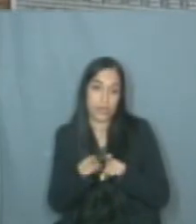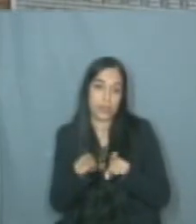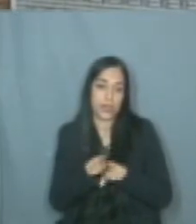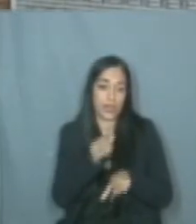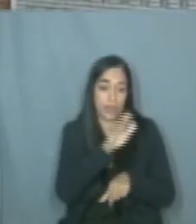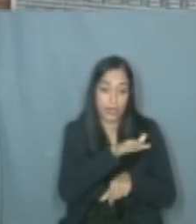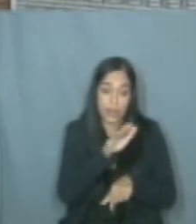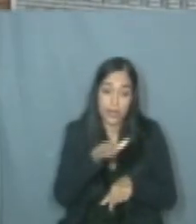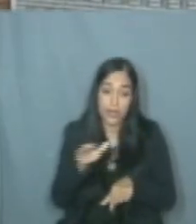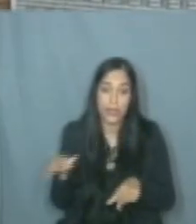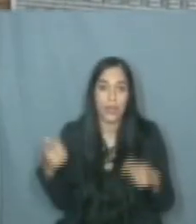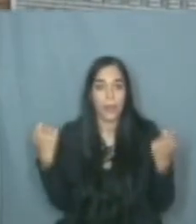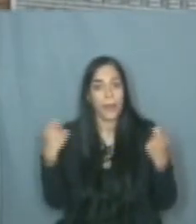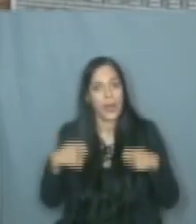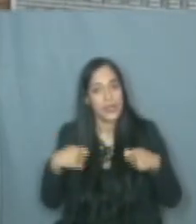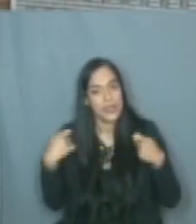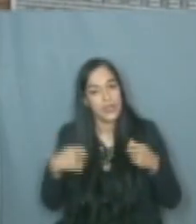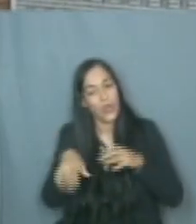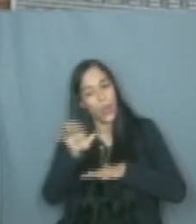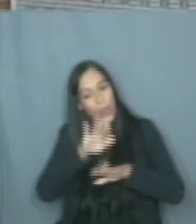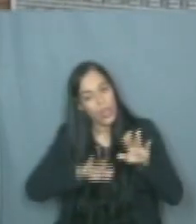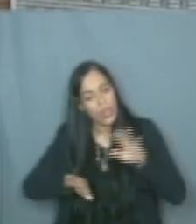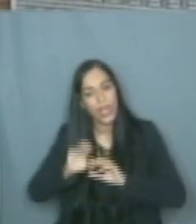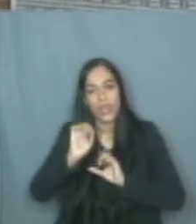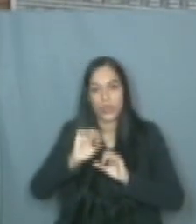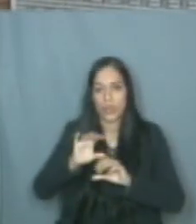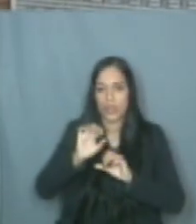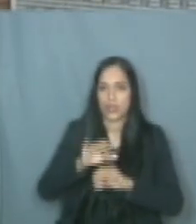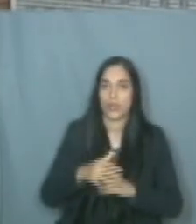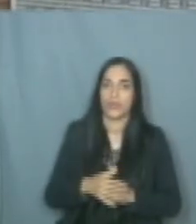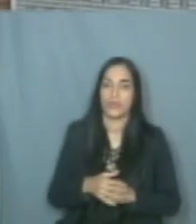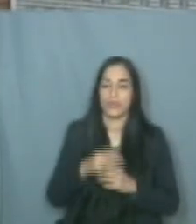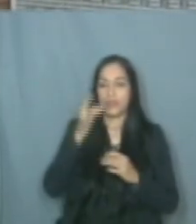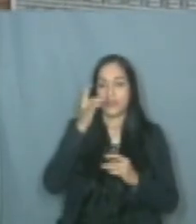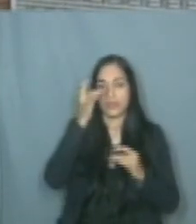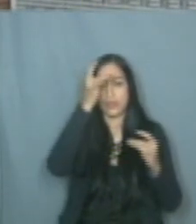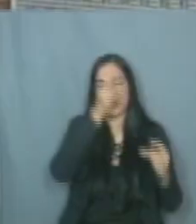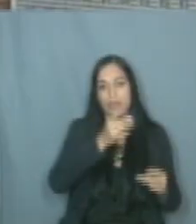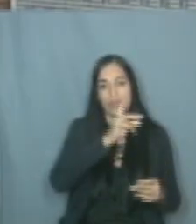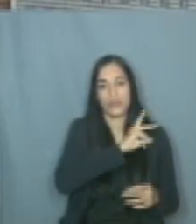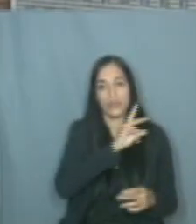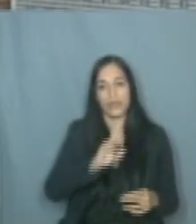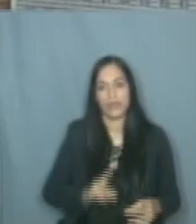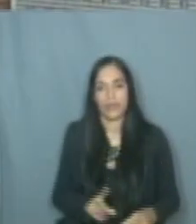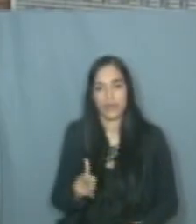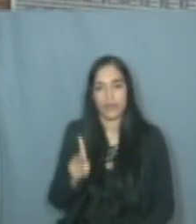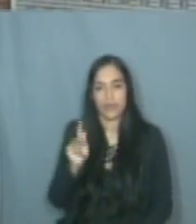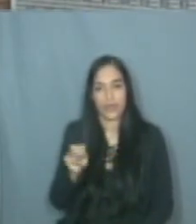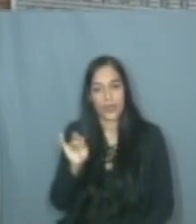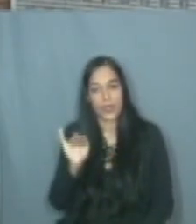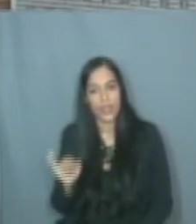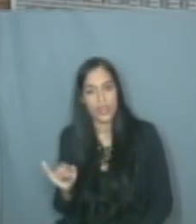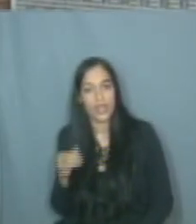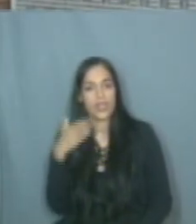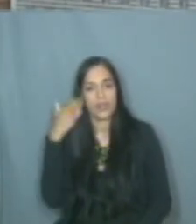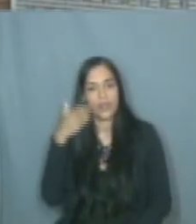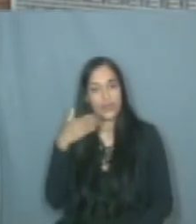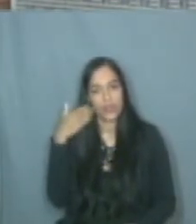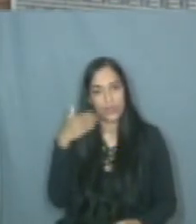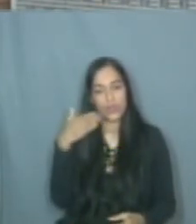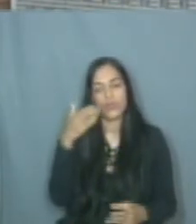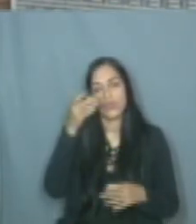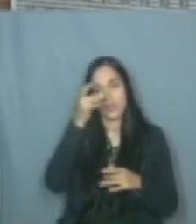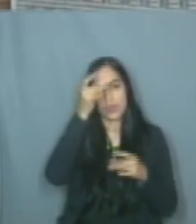precisam ter cuidado na educação. Eu passo a palavra para a vereadora Karen, que logo cedo fez seu discurso,